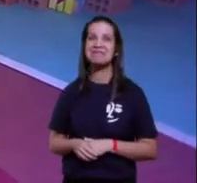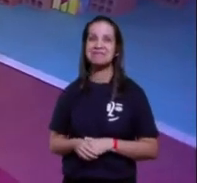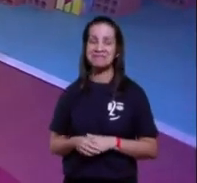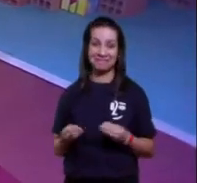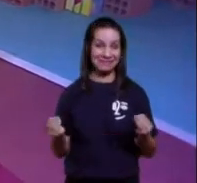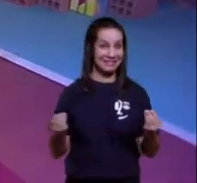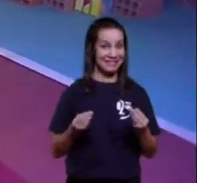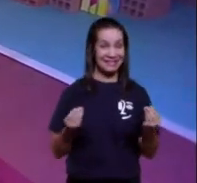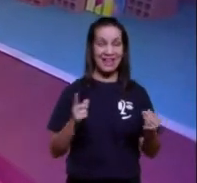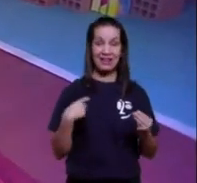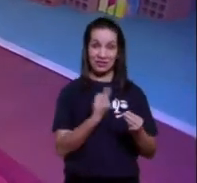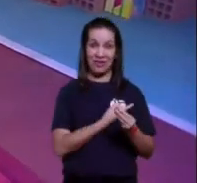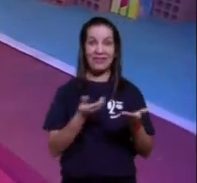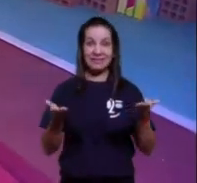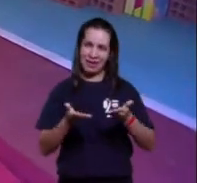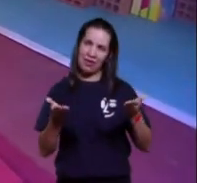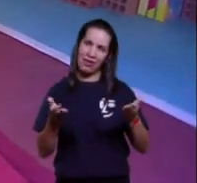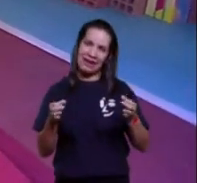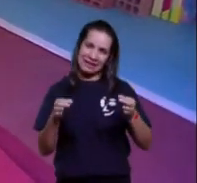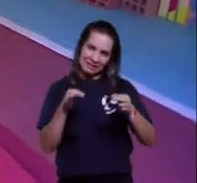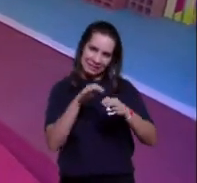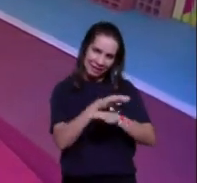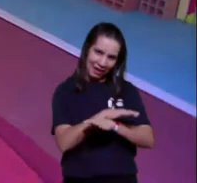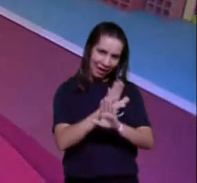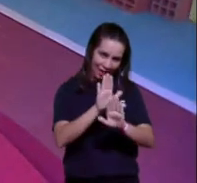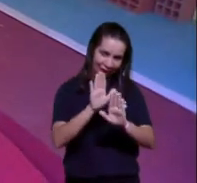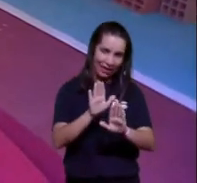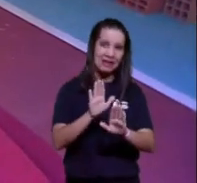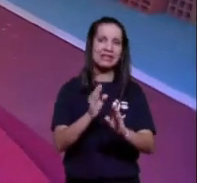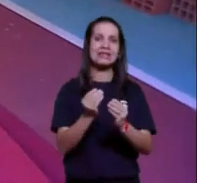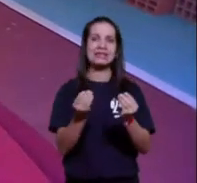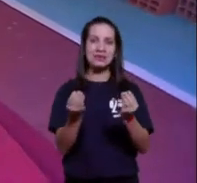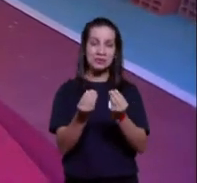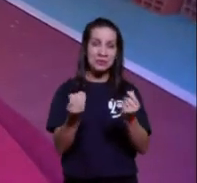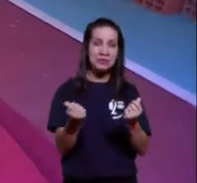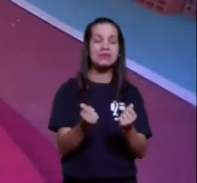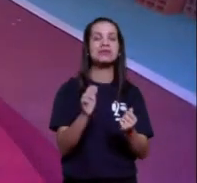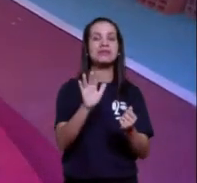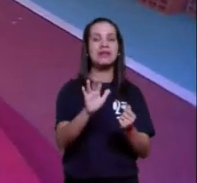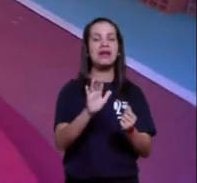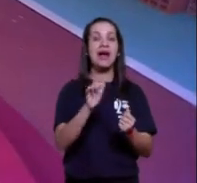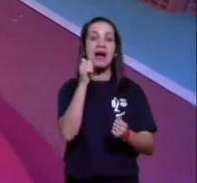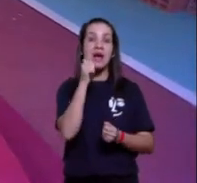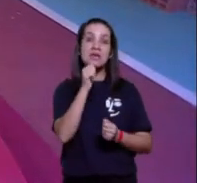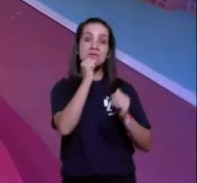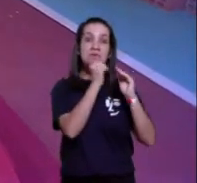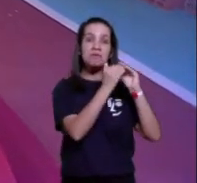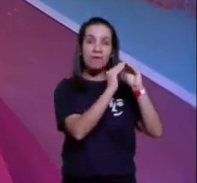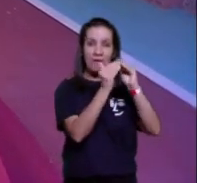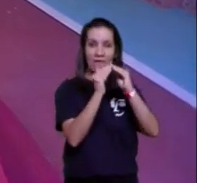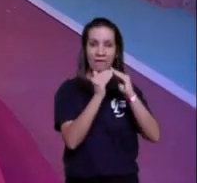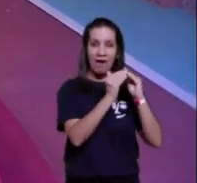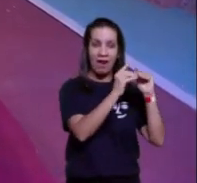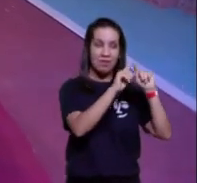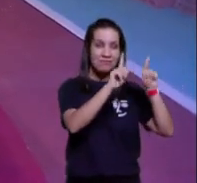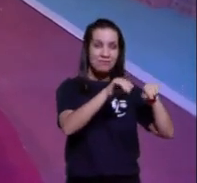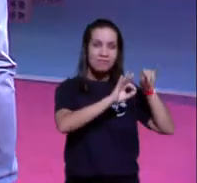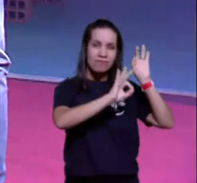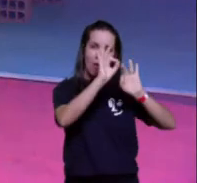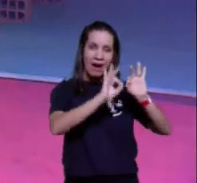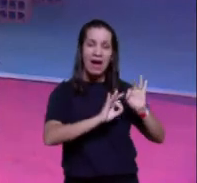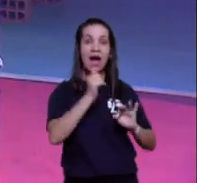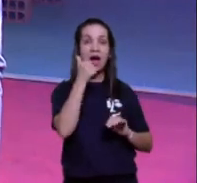A gente vai encerrar esse bloco daqui a pouquinho. Isso aí, em nome das Mães das Favelas, tá? Mães